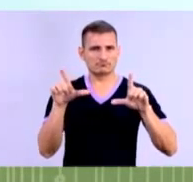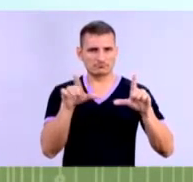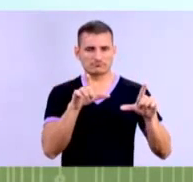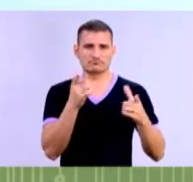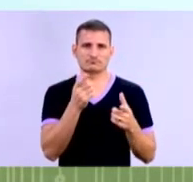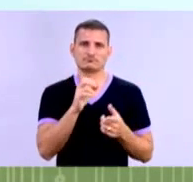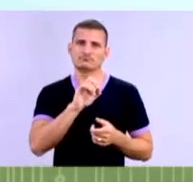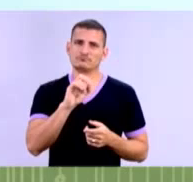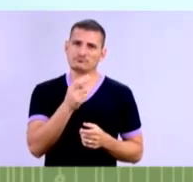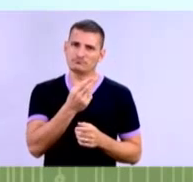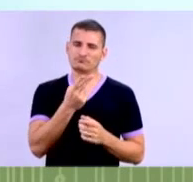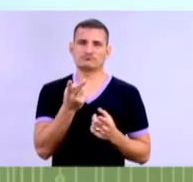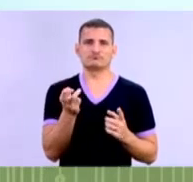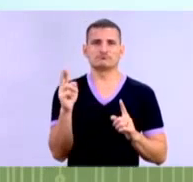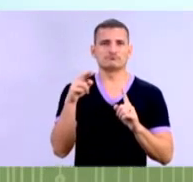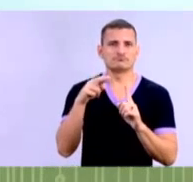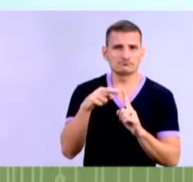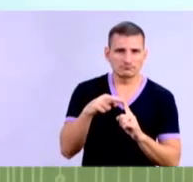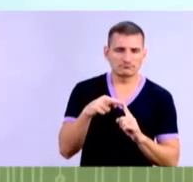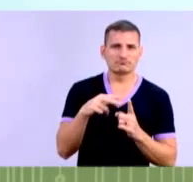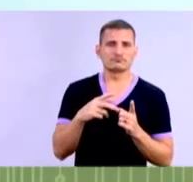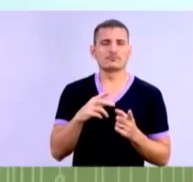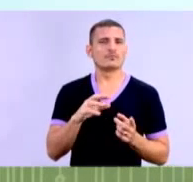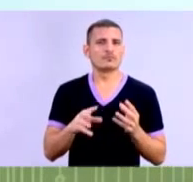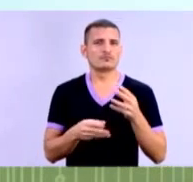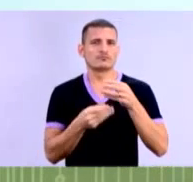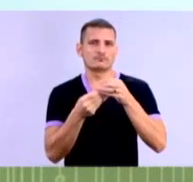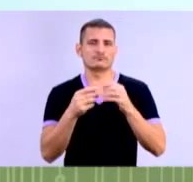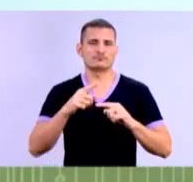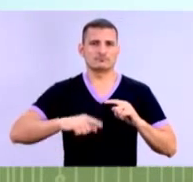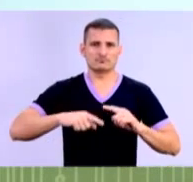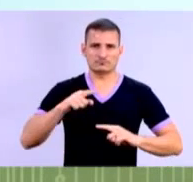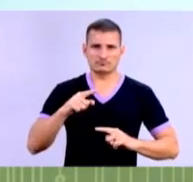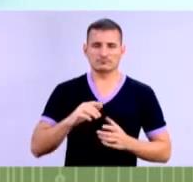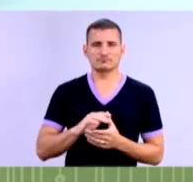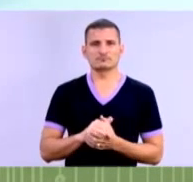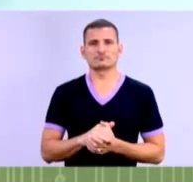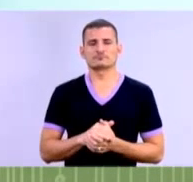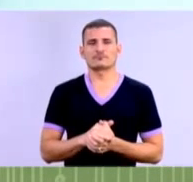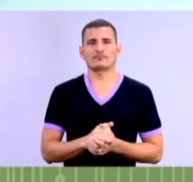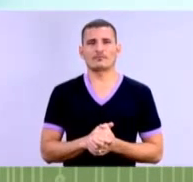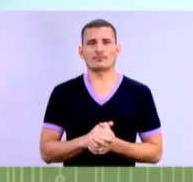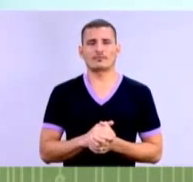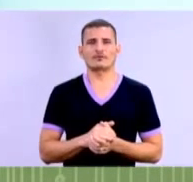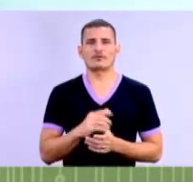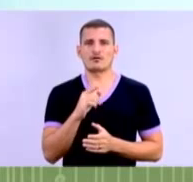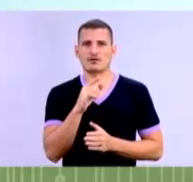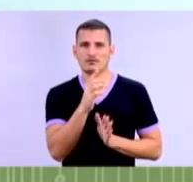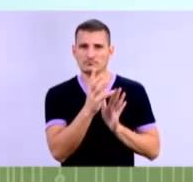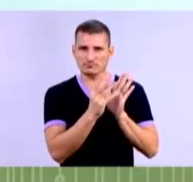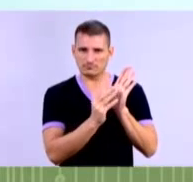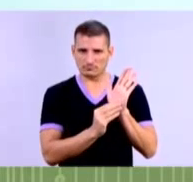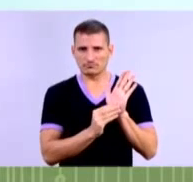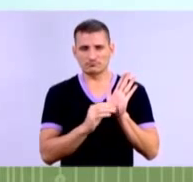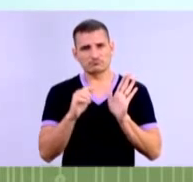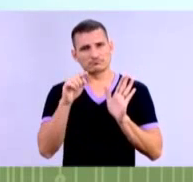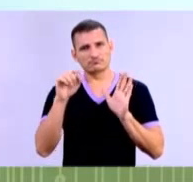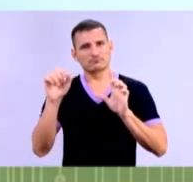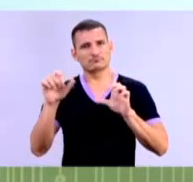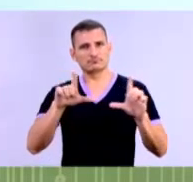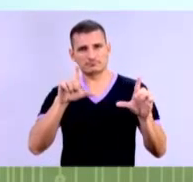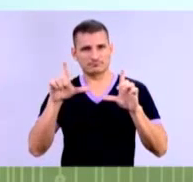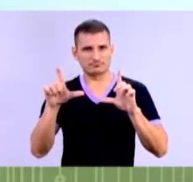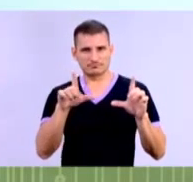material complementar, ok? Então, esse conteúdo que está sintetizado aqui nos